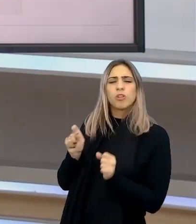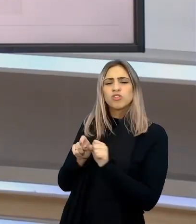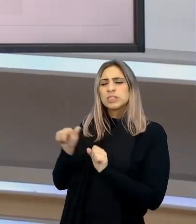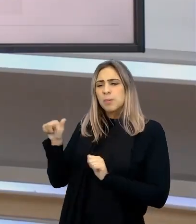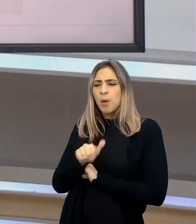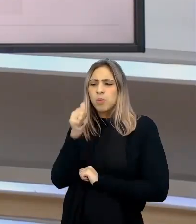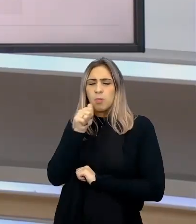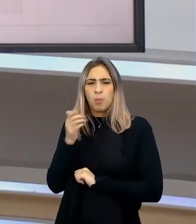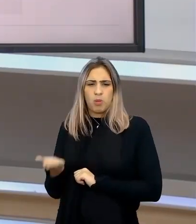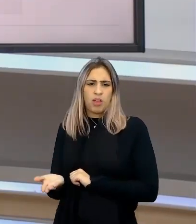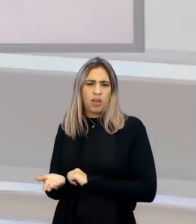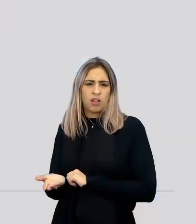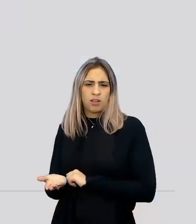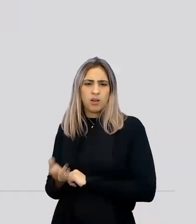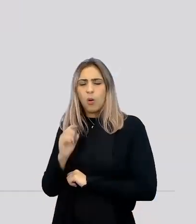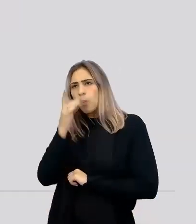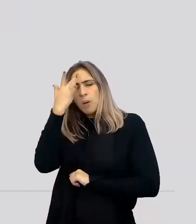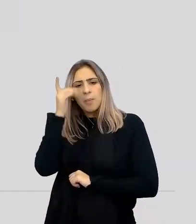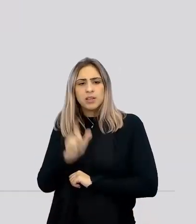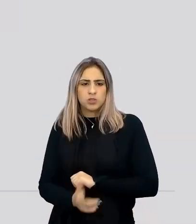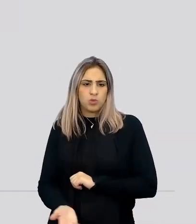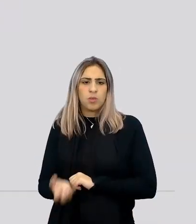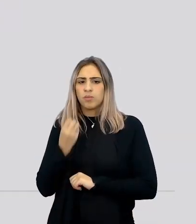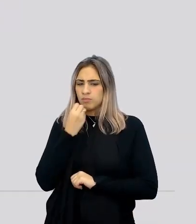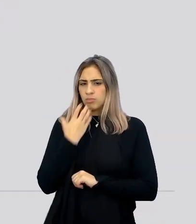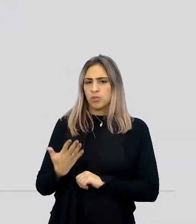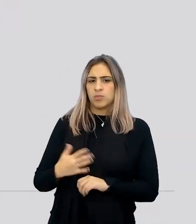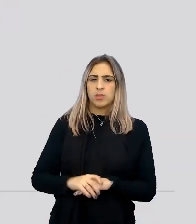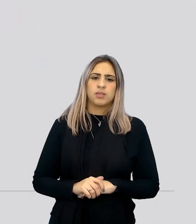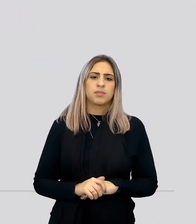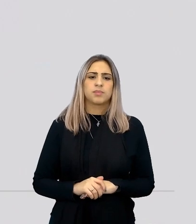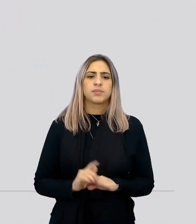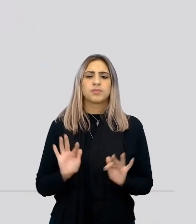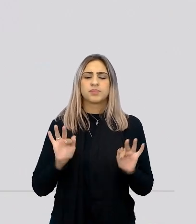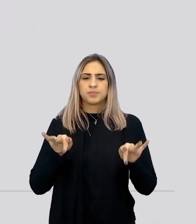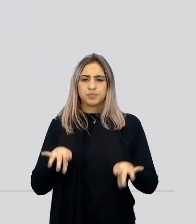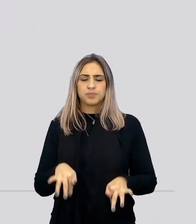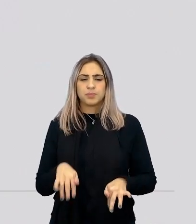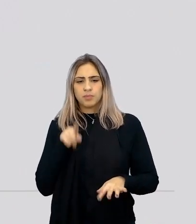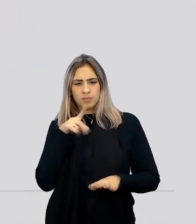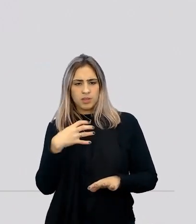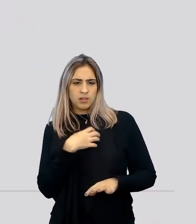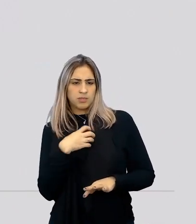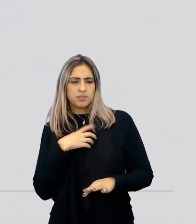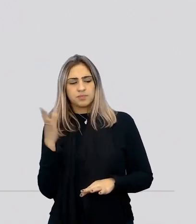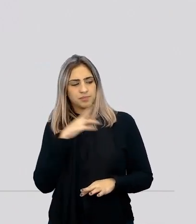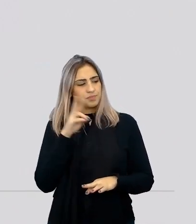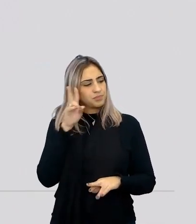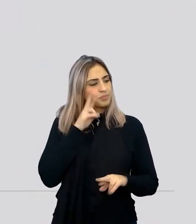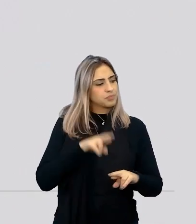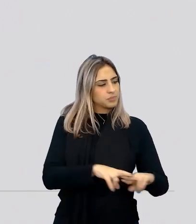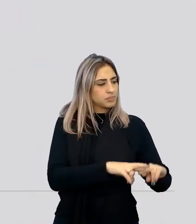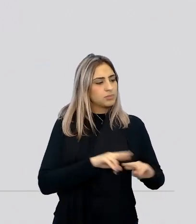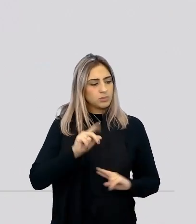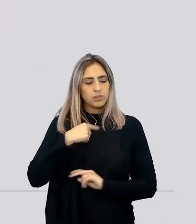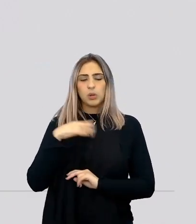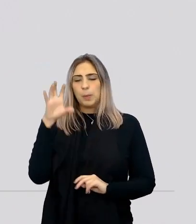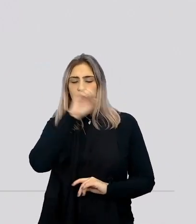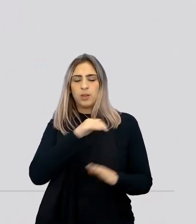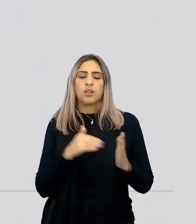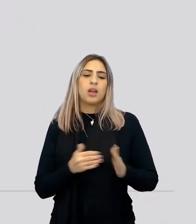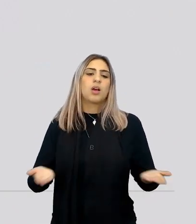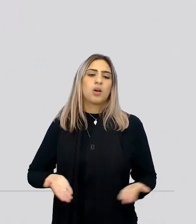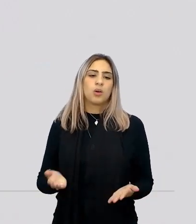fazendo muito mal para alguém? Muito bem, gente. Terminando esse módulo, vamos relembrar o que a gente aprendeu até